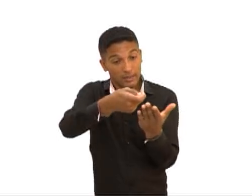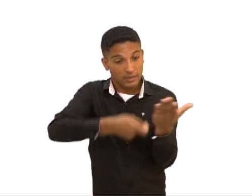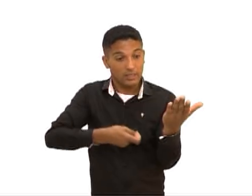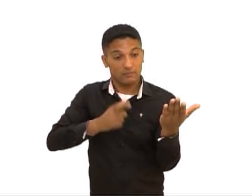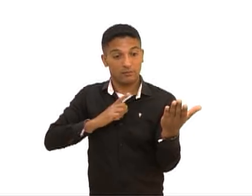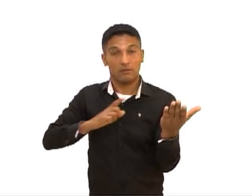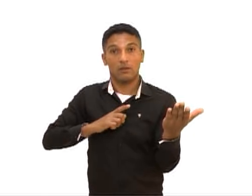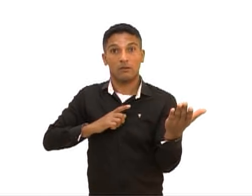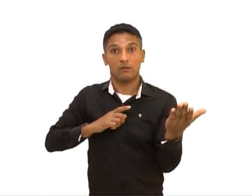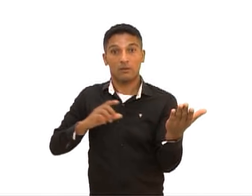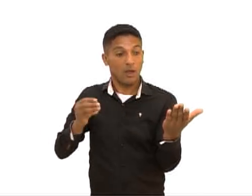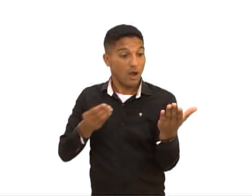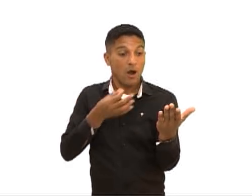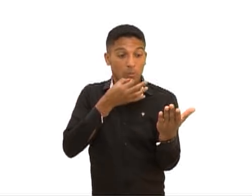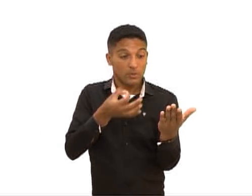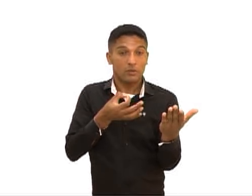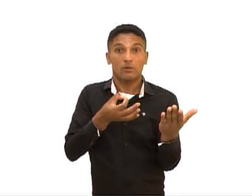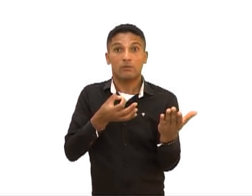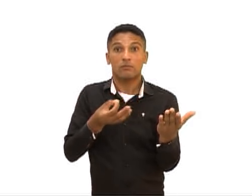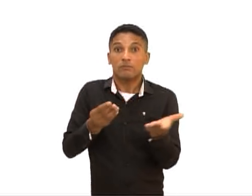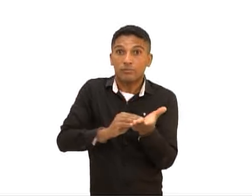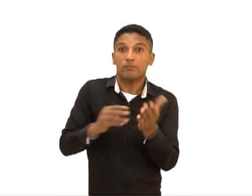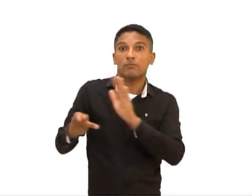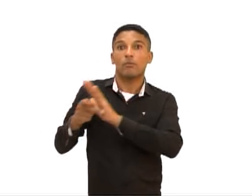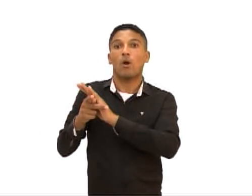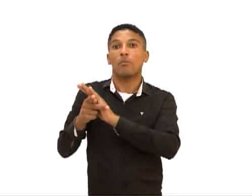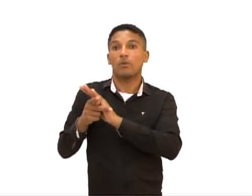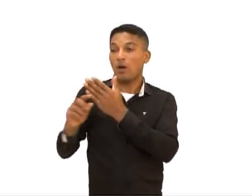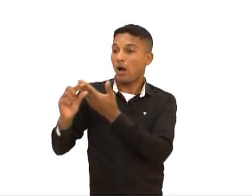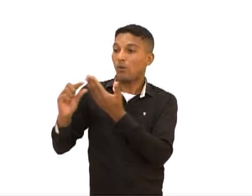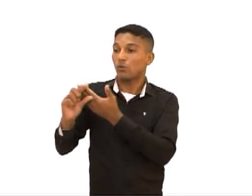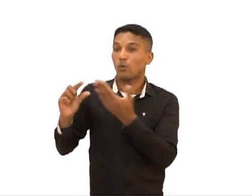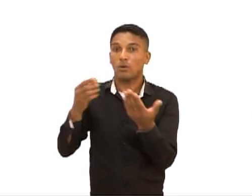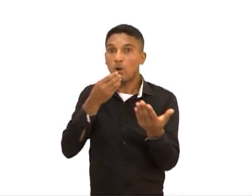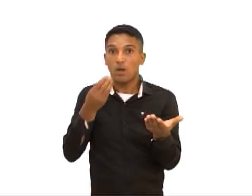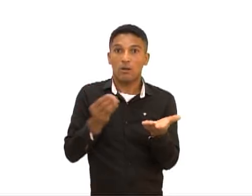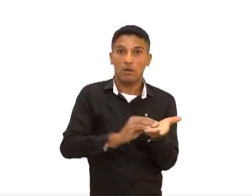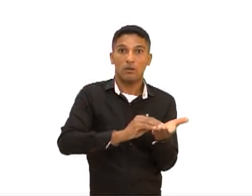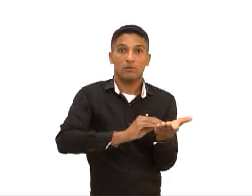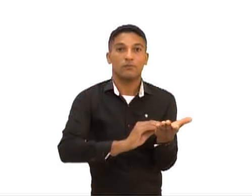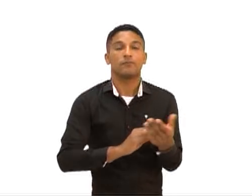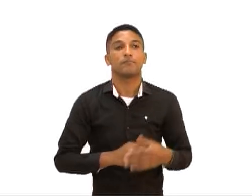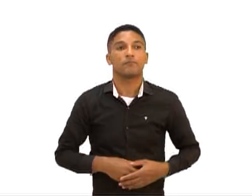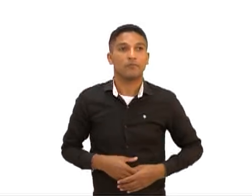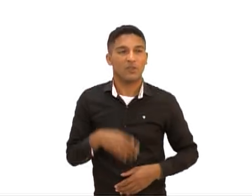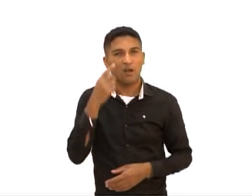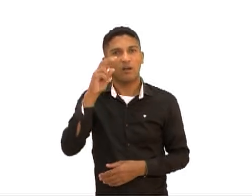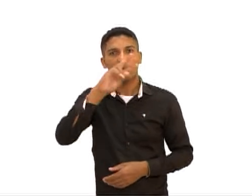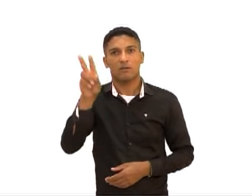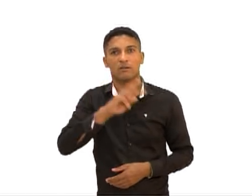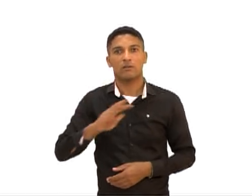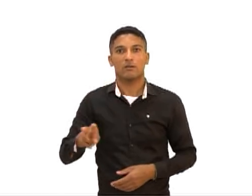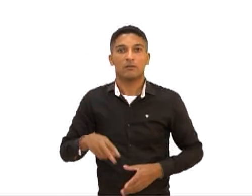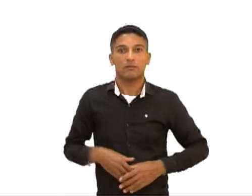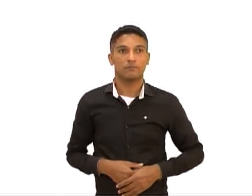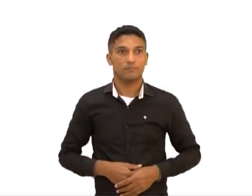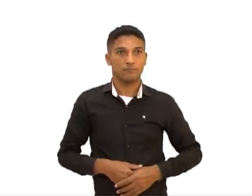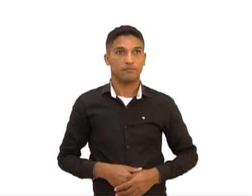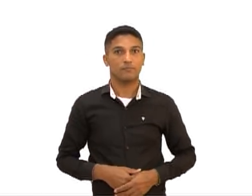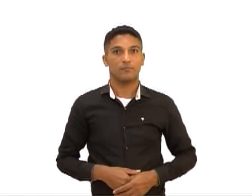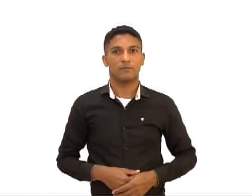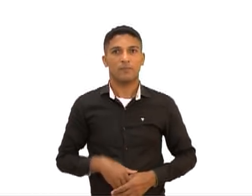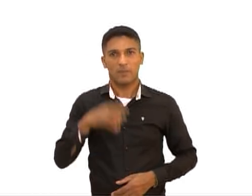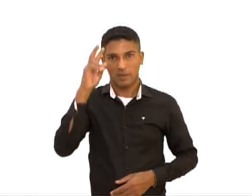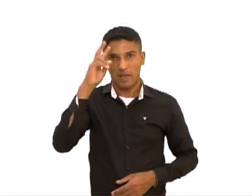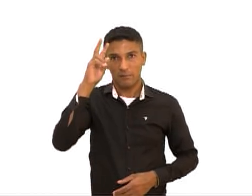móveis e essa sua invenção iria revolucionar a história da produção de livros, pois agora os livros seriam impressos e